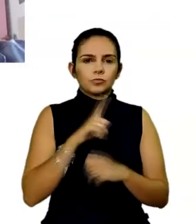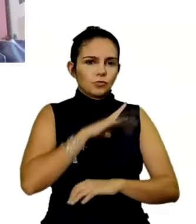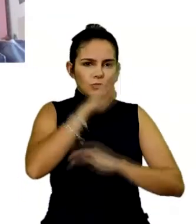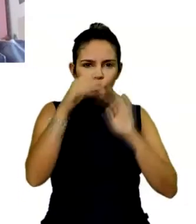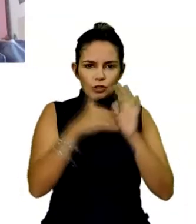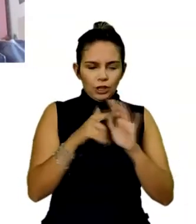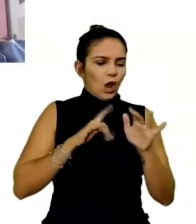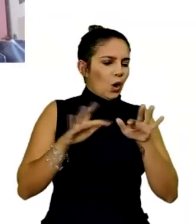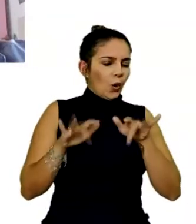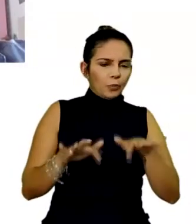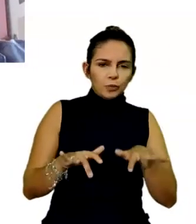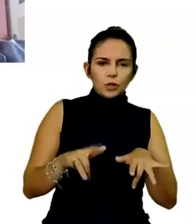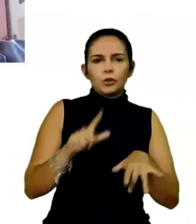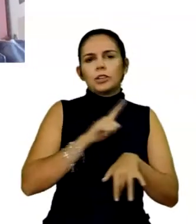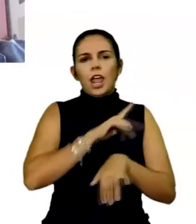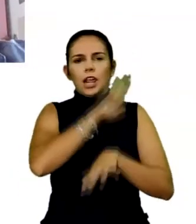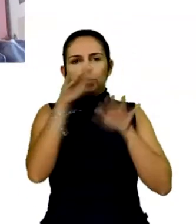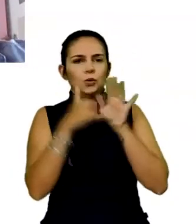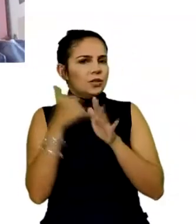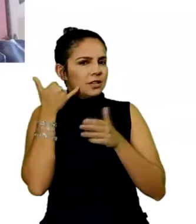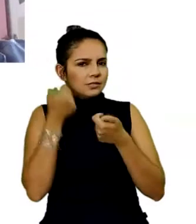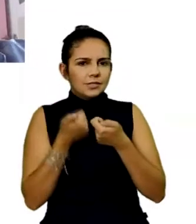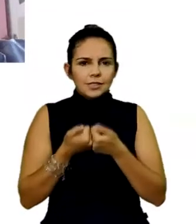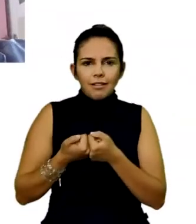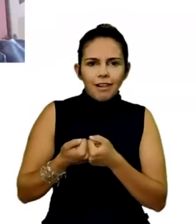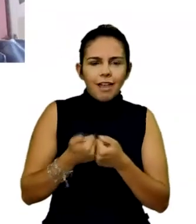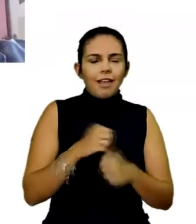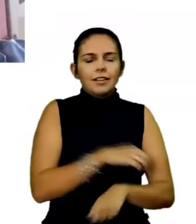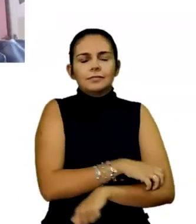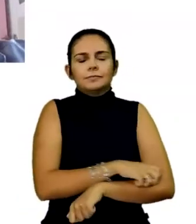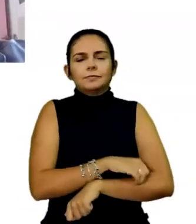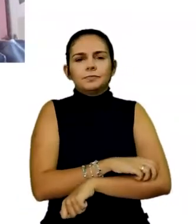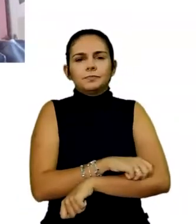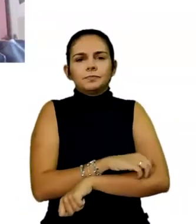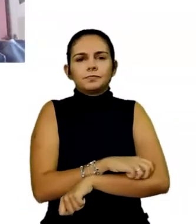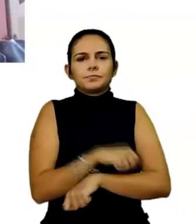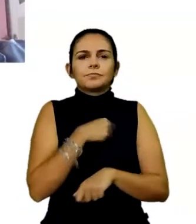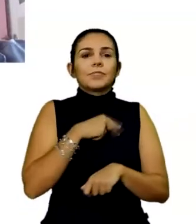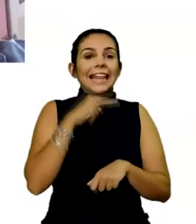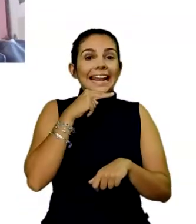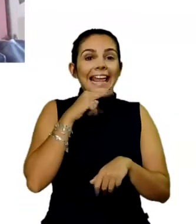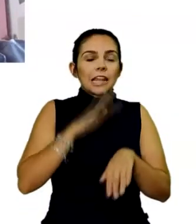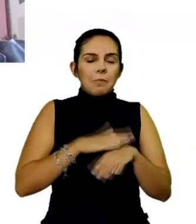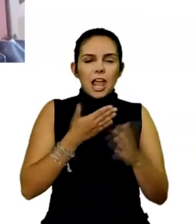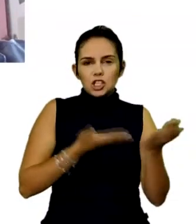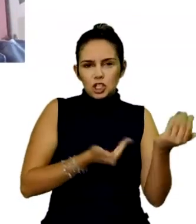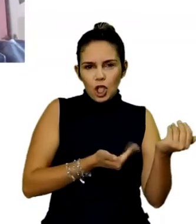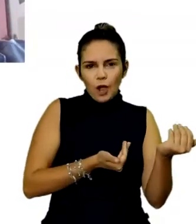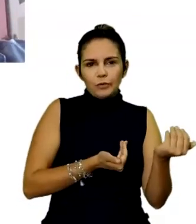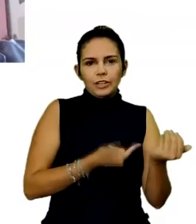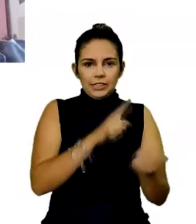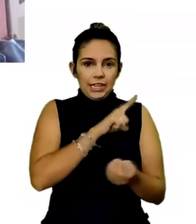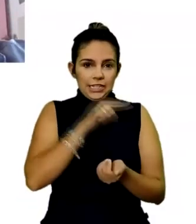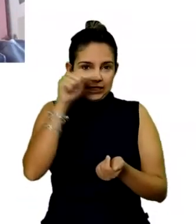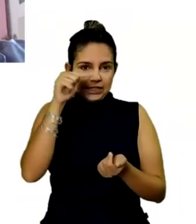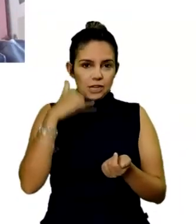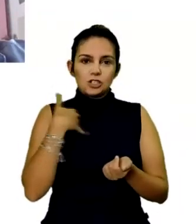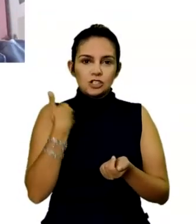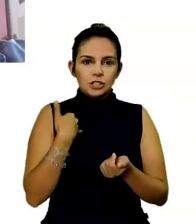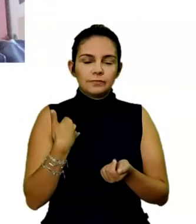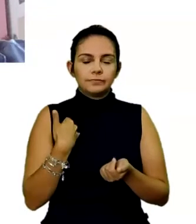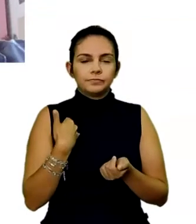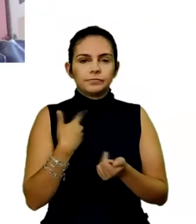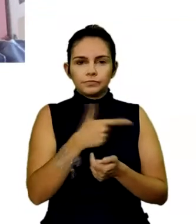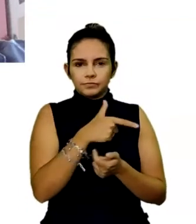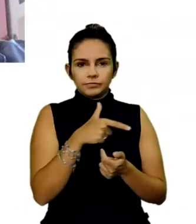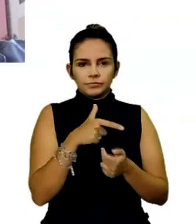tudo no computador, tem tudo no celular. A minha neta mais novinha, que tem 7 anos,